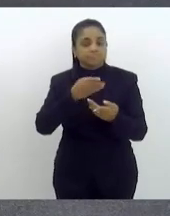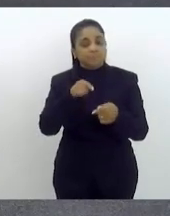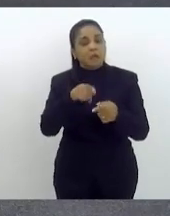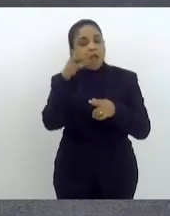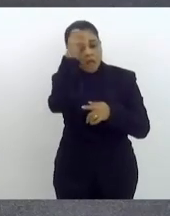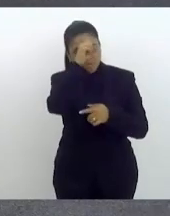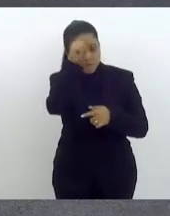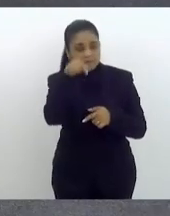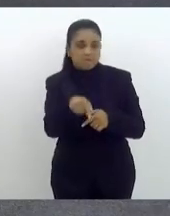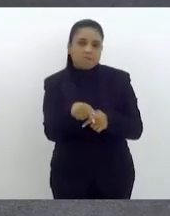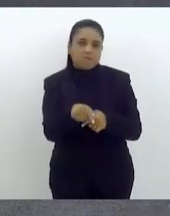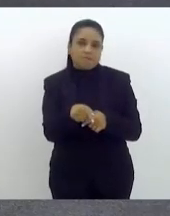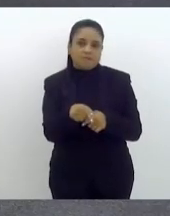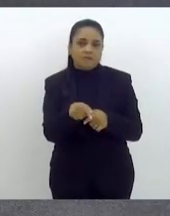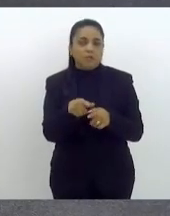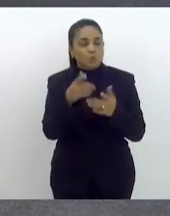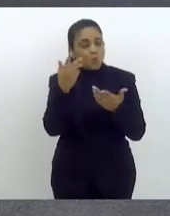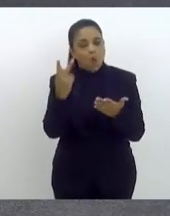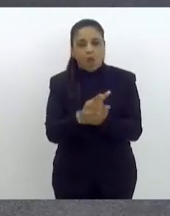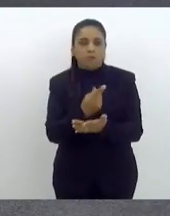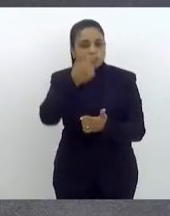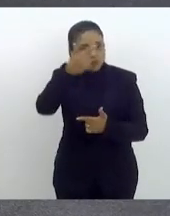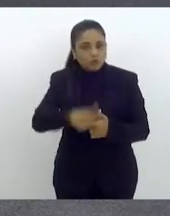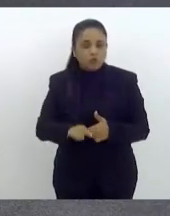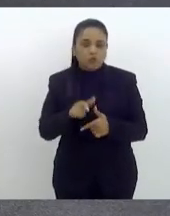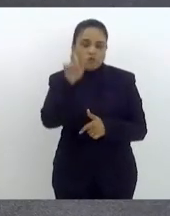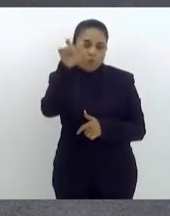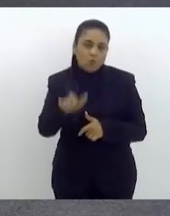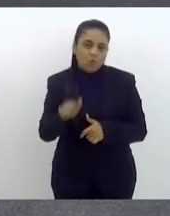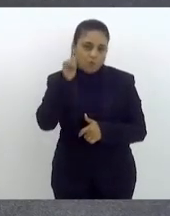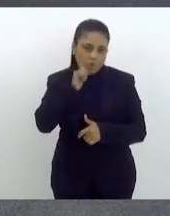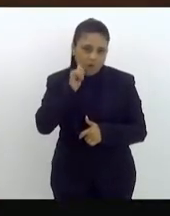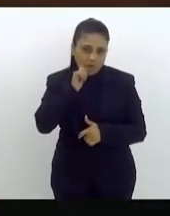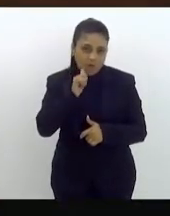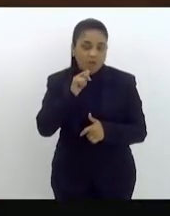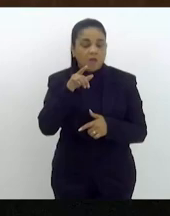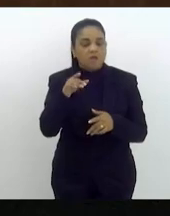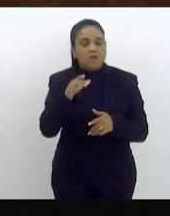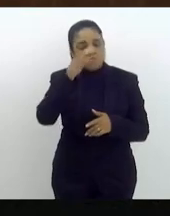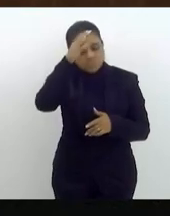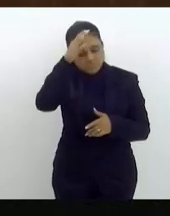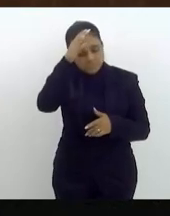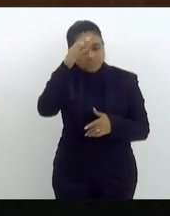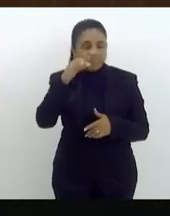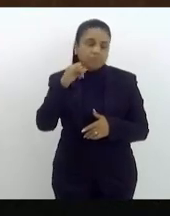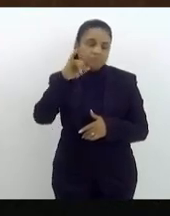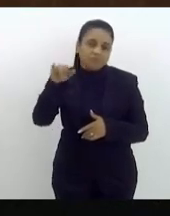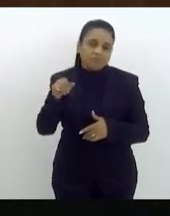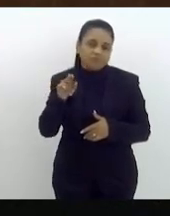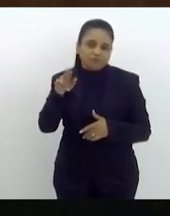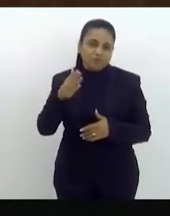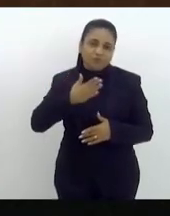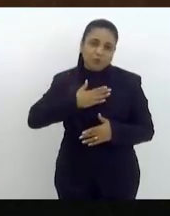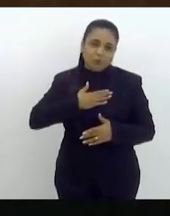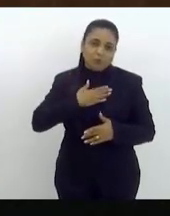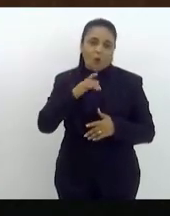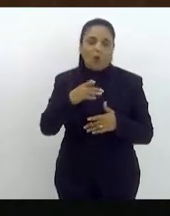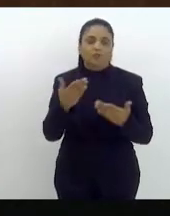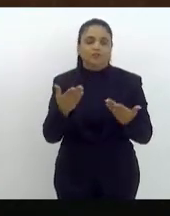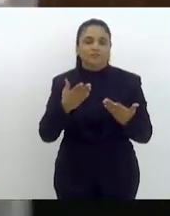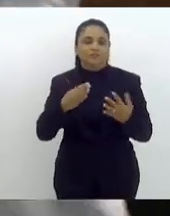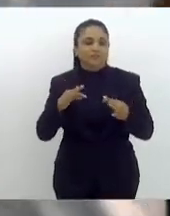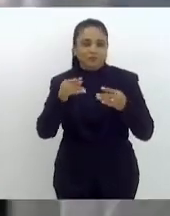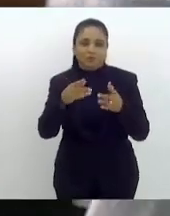aconteça com nenhuma mulher e nesse caso com a nossa deputada estadual te ajudam querida por todos os todas as Matias ideológicas